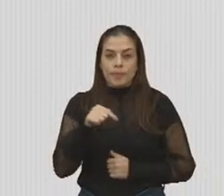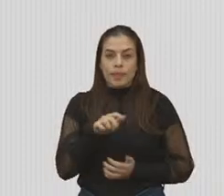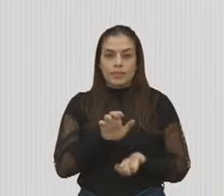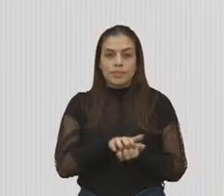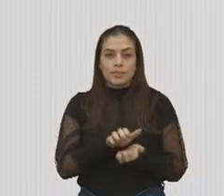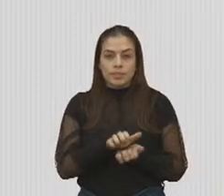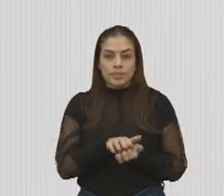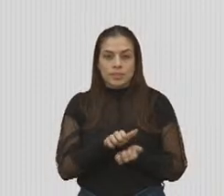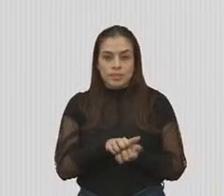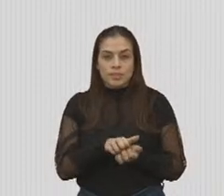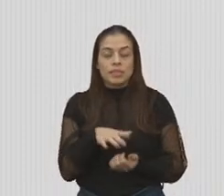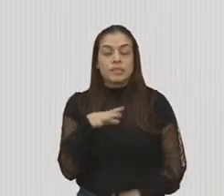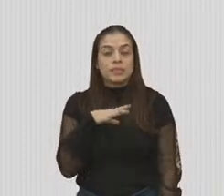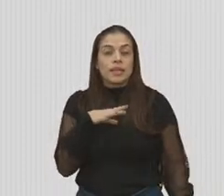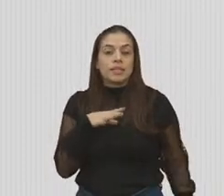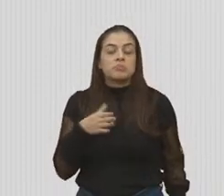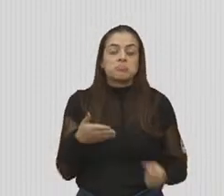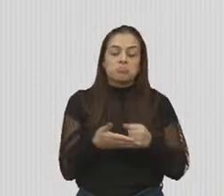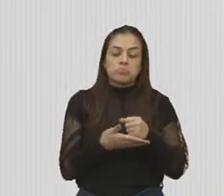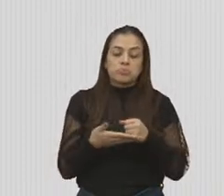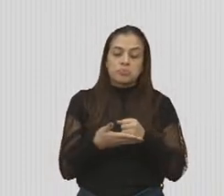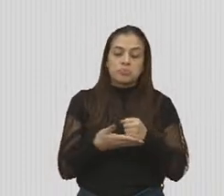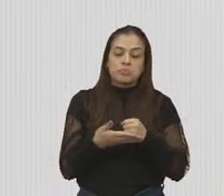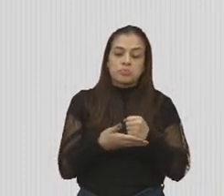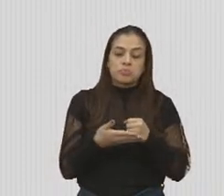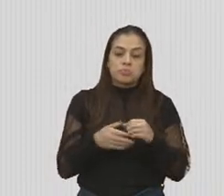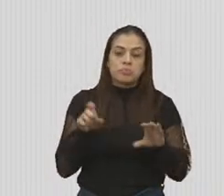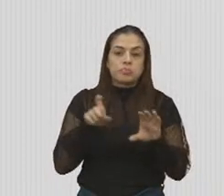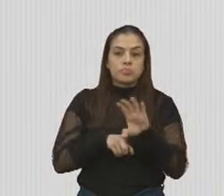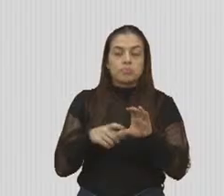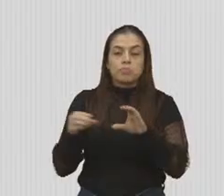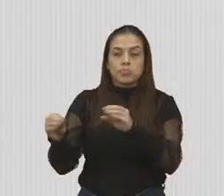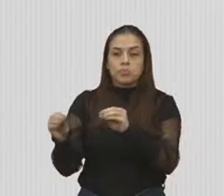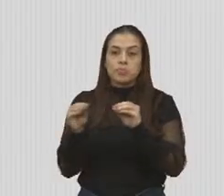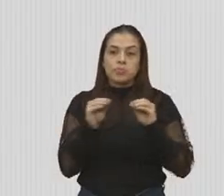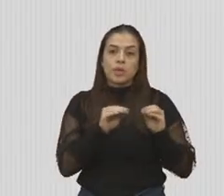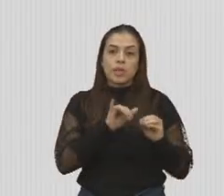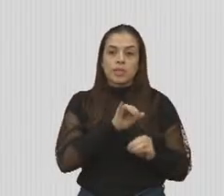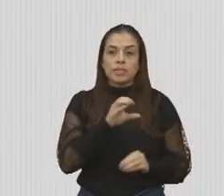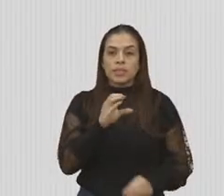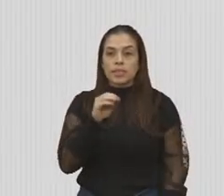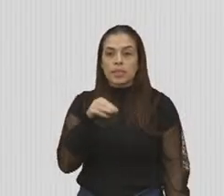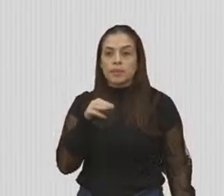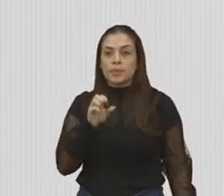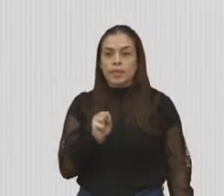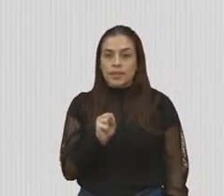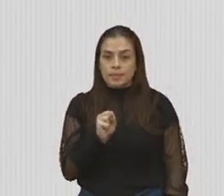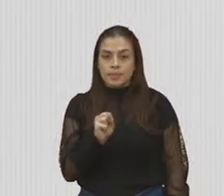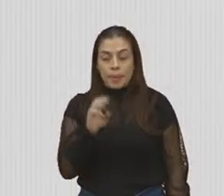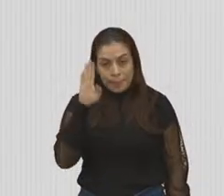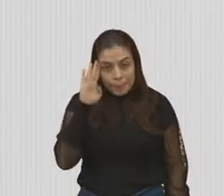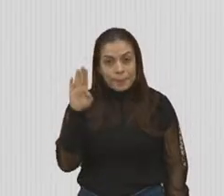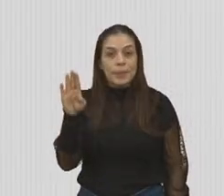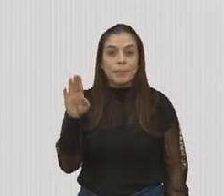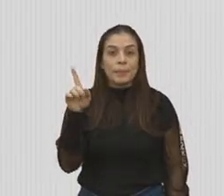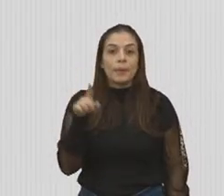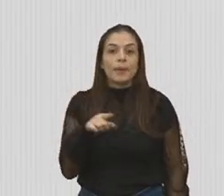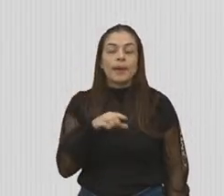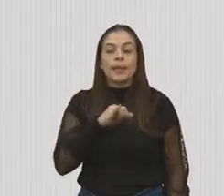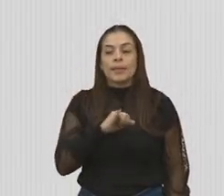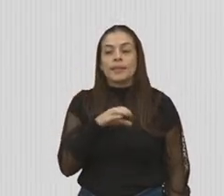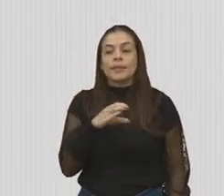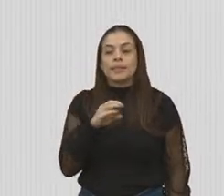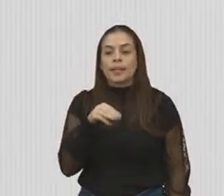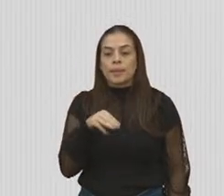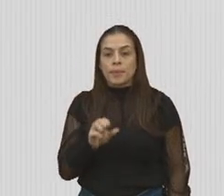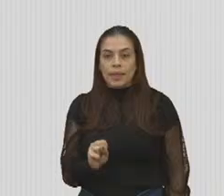é uma cidade que ela depende basicamente das transferências do ICMS, e hoje a principal delas é o ICMS,